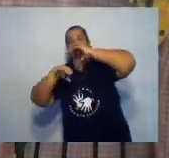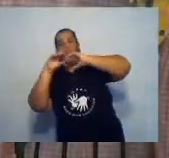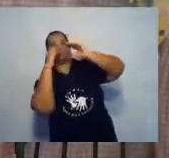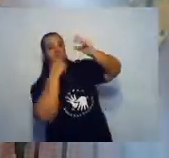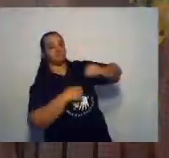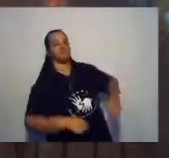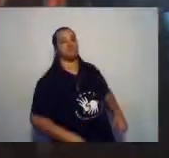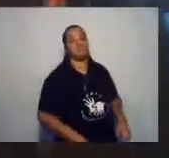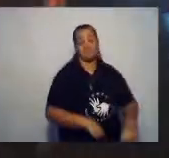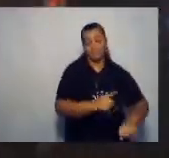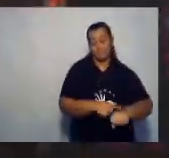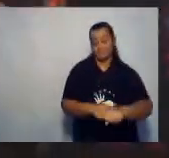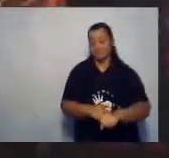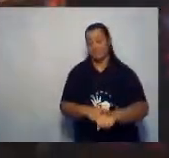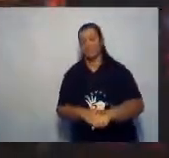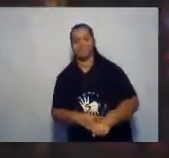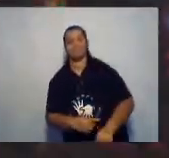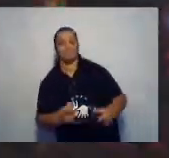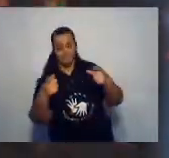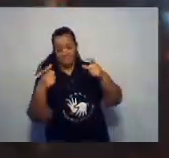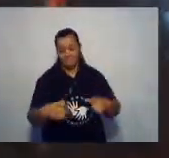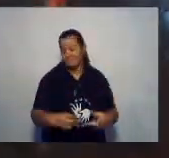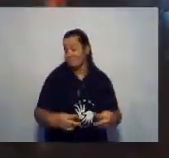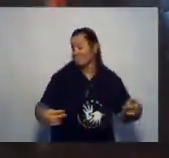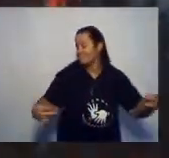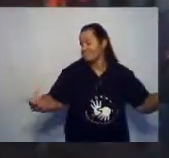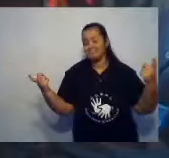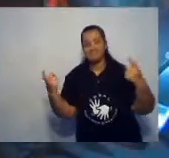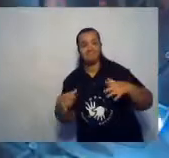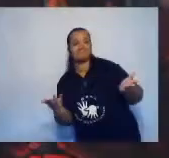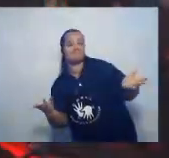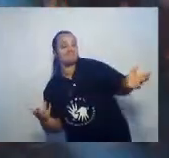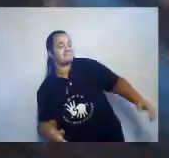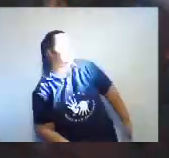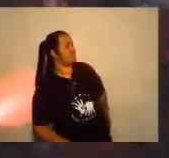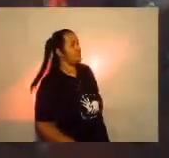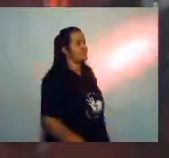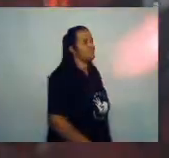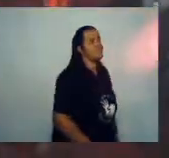Por isso cantamos a qualquer hora, em qualquer